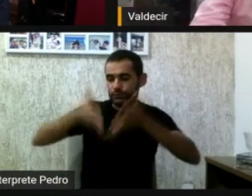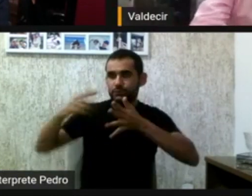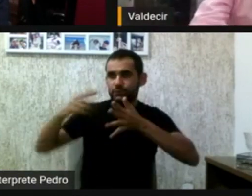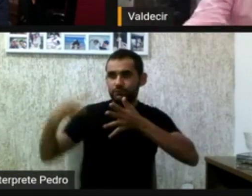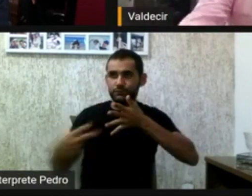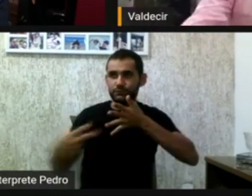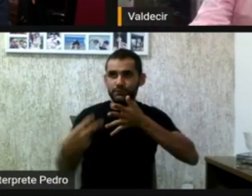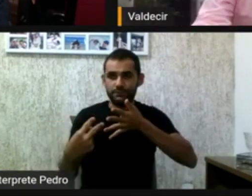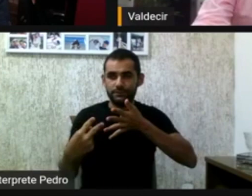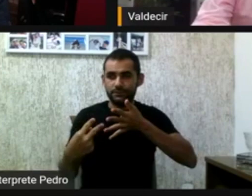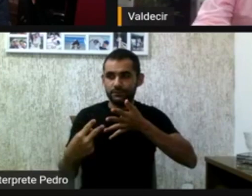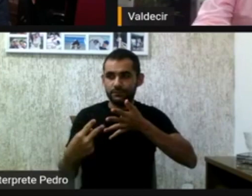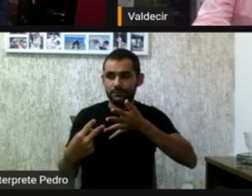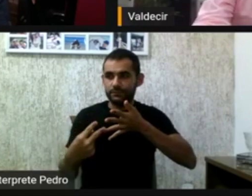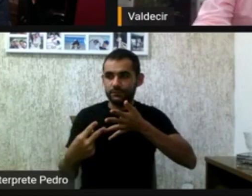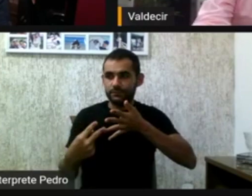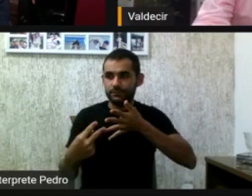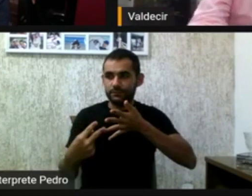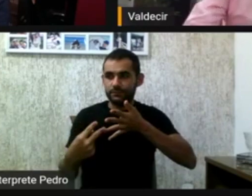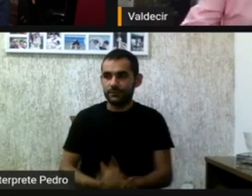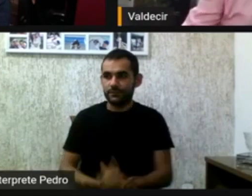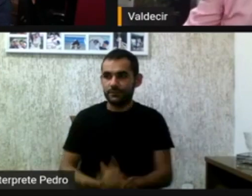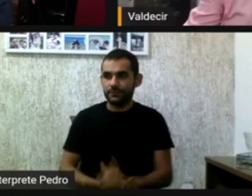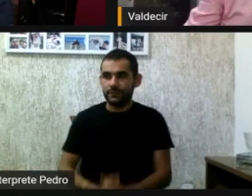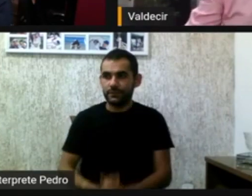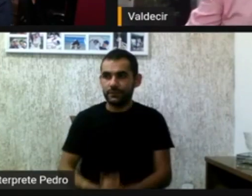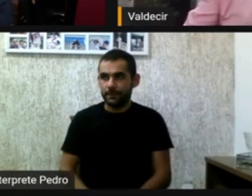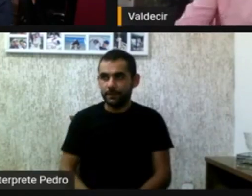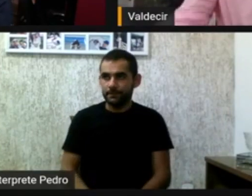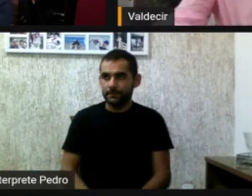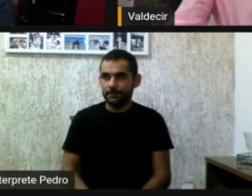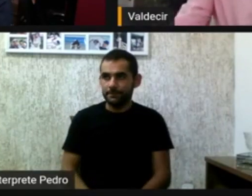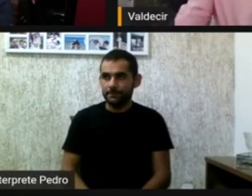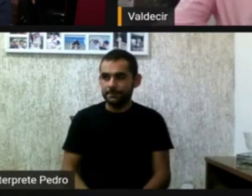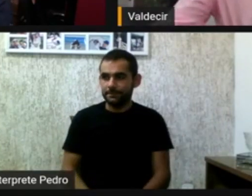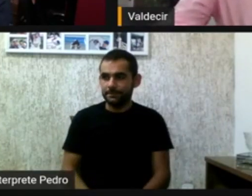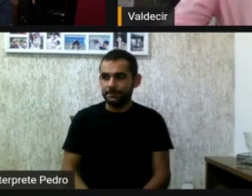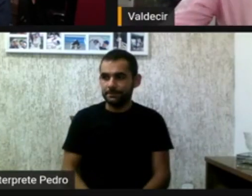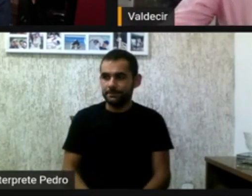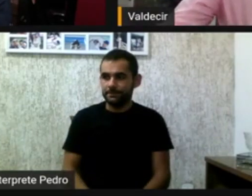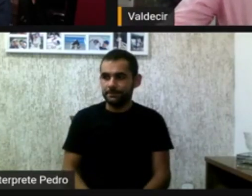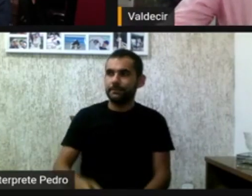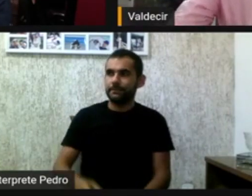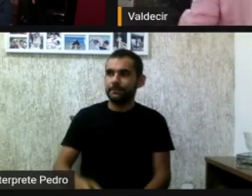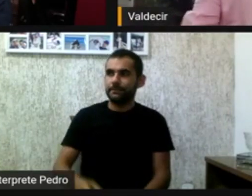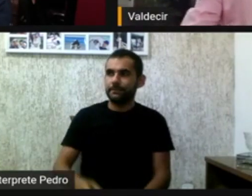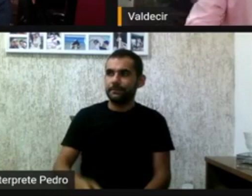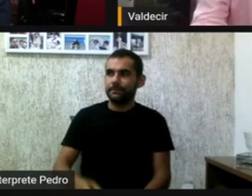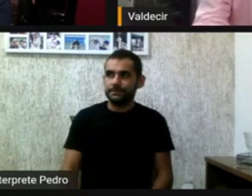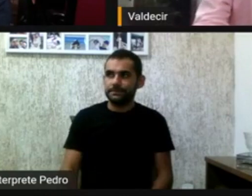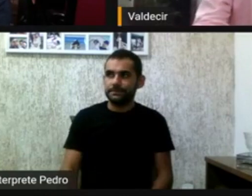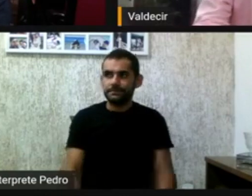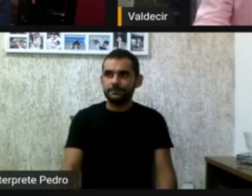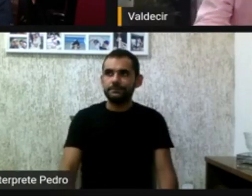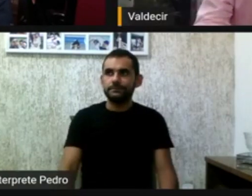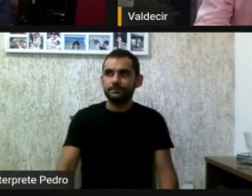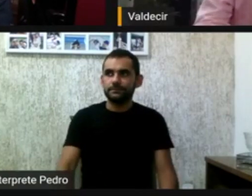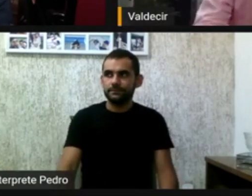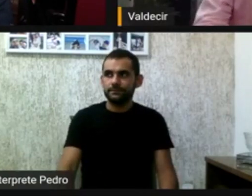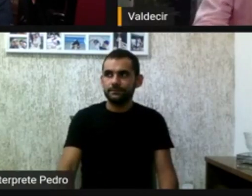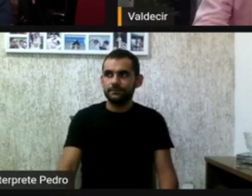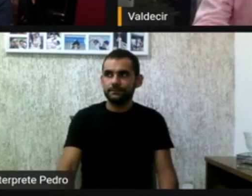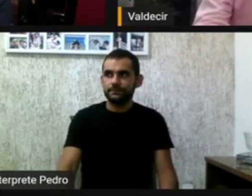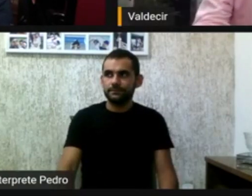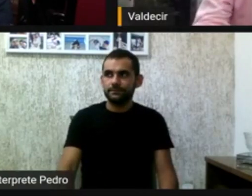vê se você consegue pôr para mim aqui o Wi-Fi aqui nesse, para me colocar o cabo de... Não, mas primeiro a gente